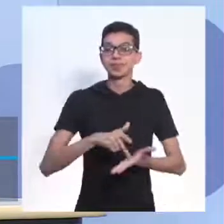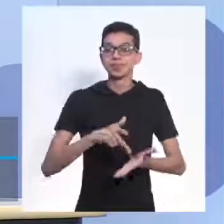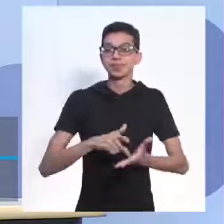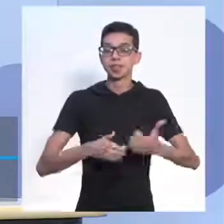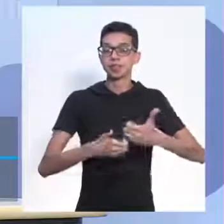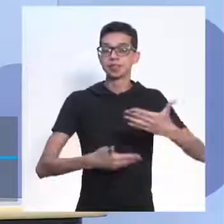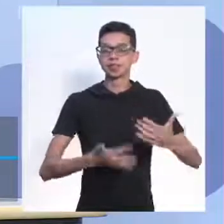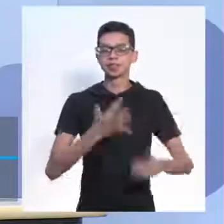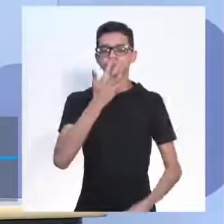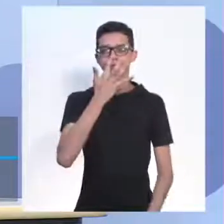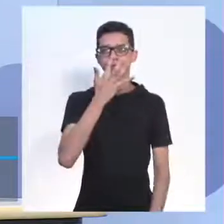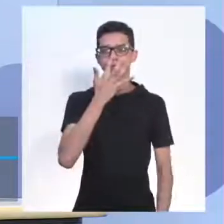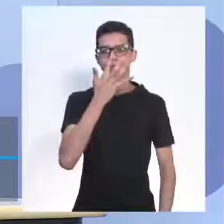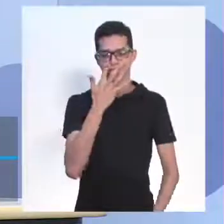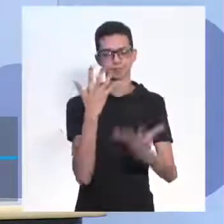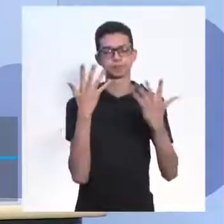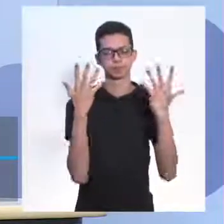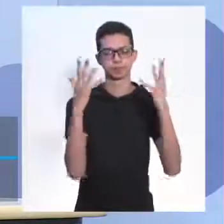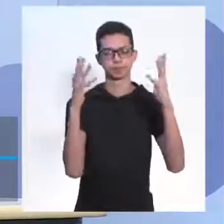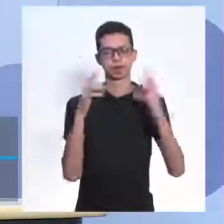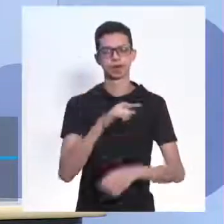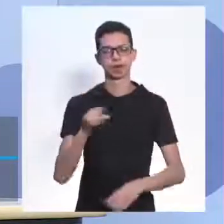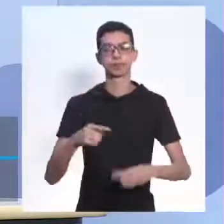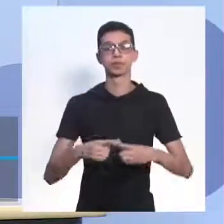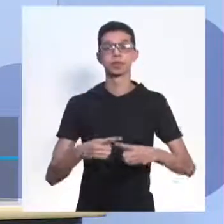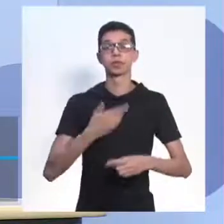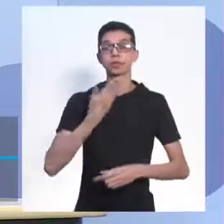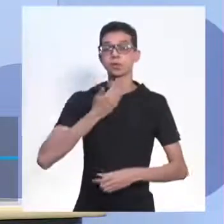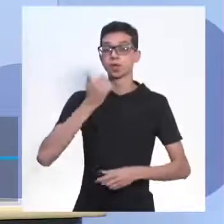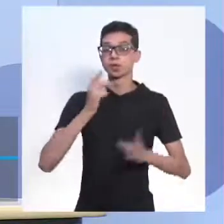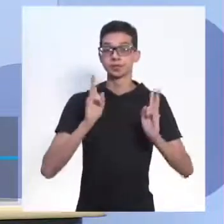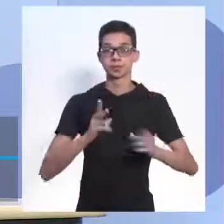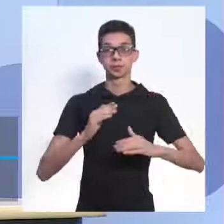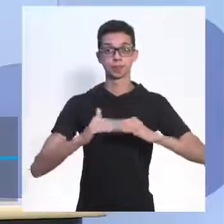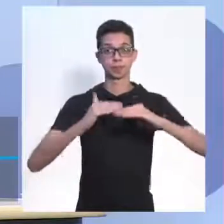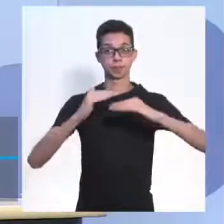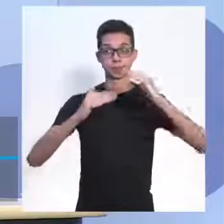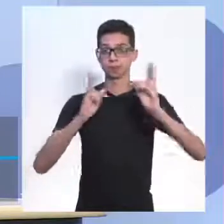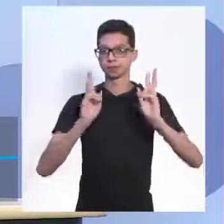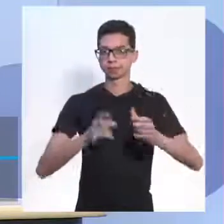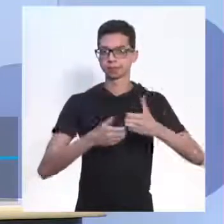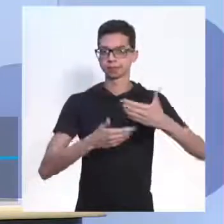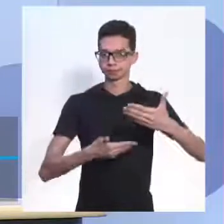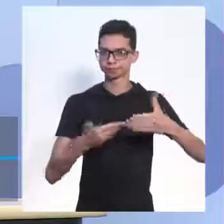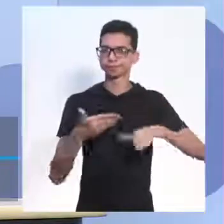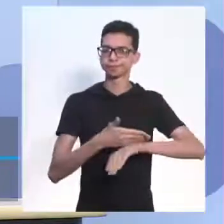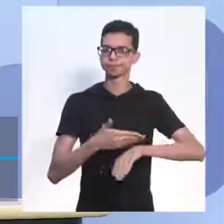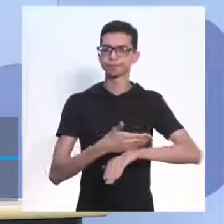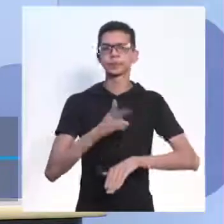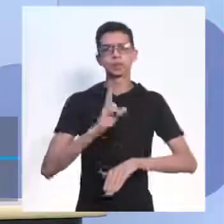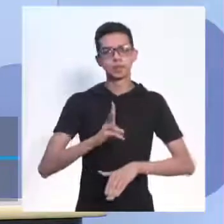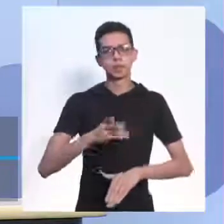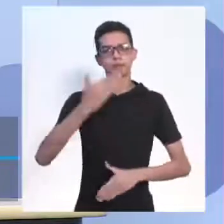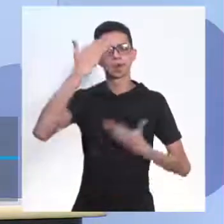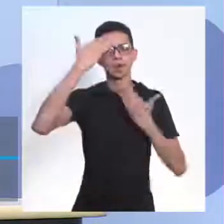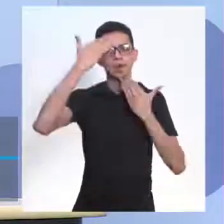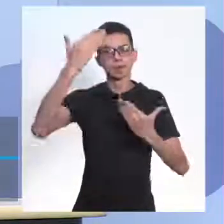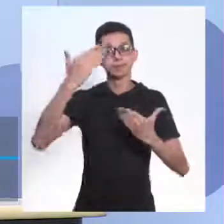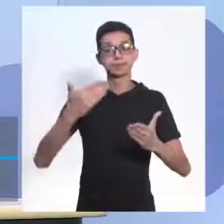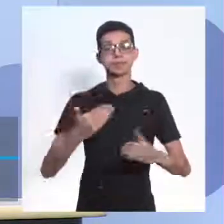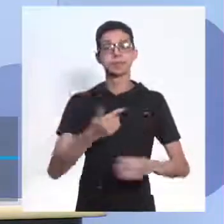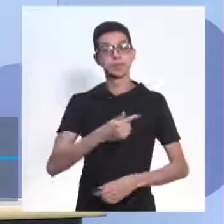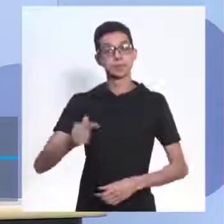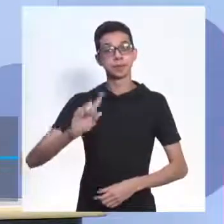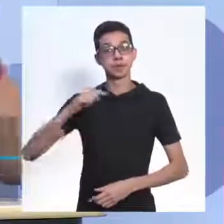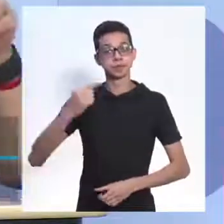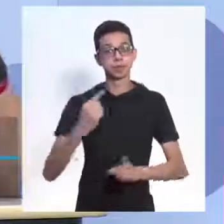short estava incrível Então parabéns a vocês né que tem melhorado a cada vez mais as interações do chat a gente sempre agradar se e até a próxima